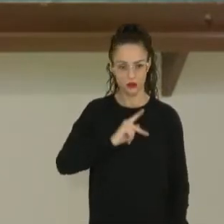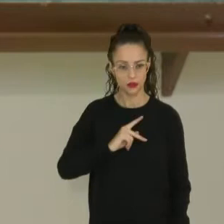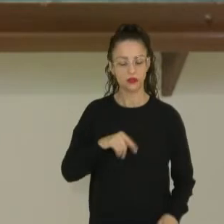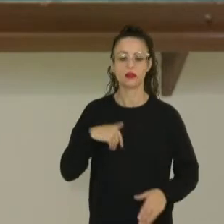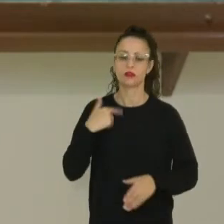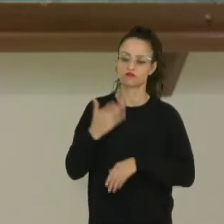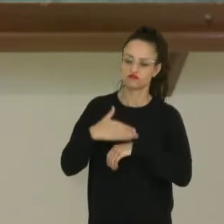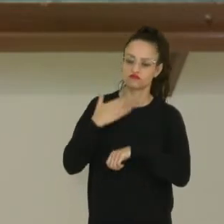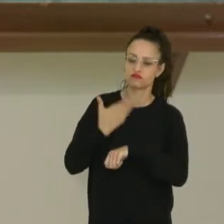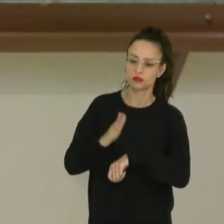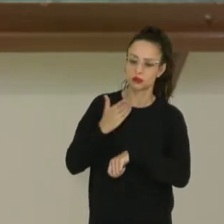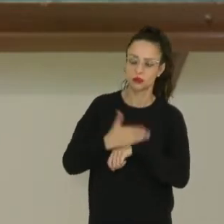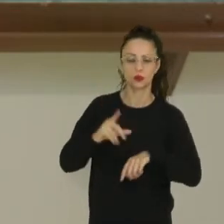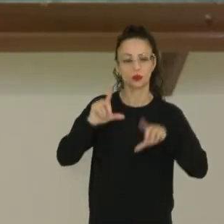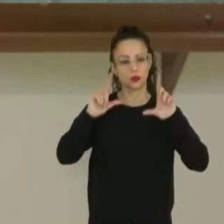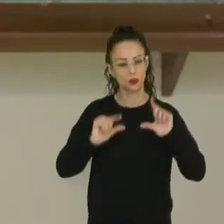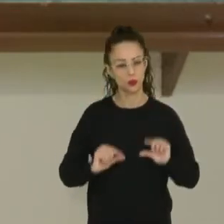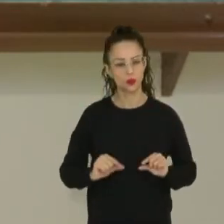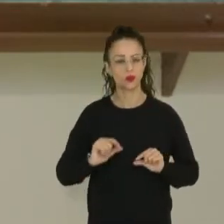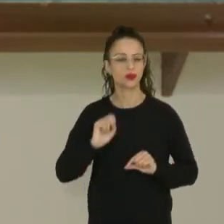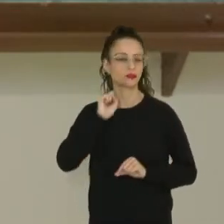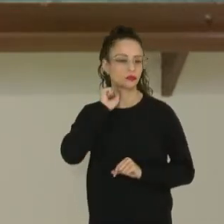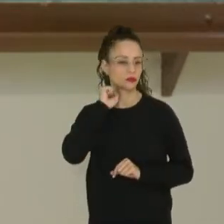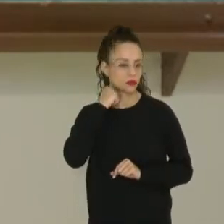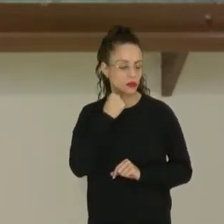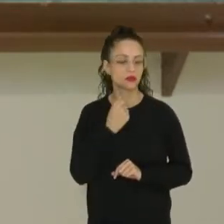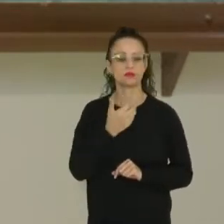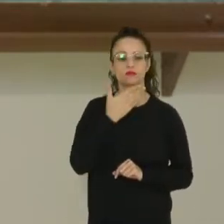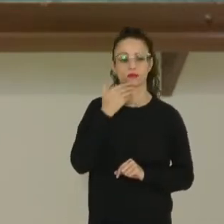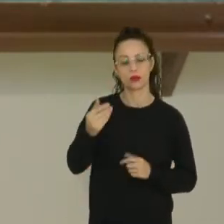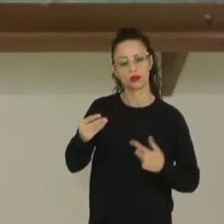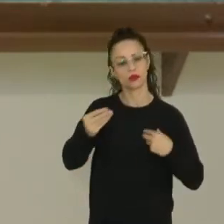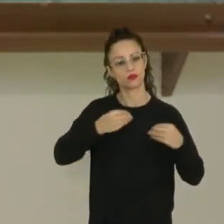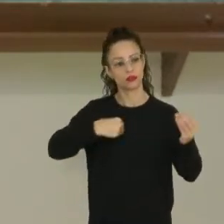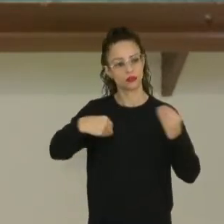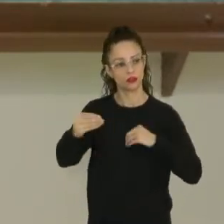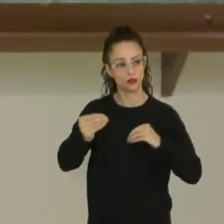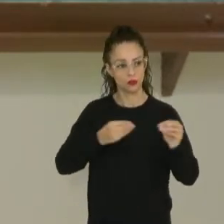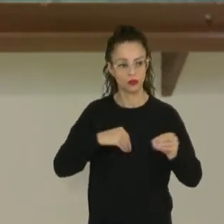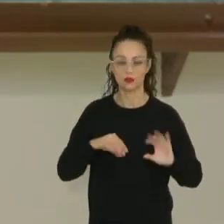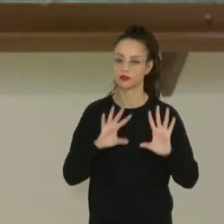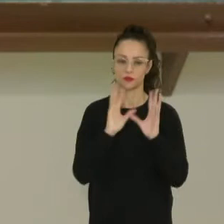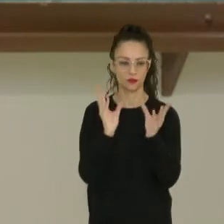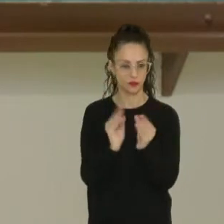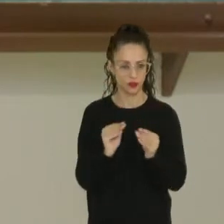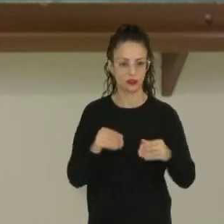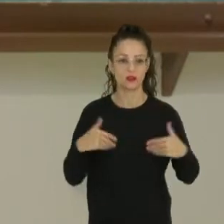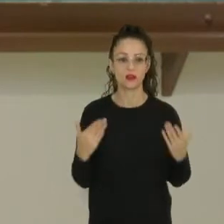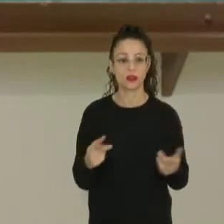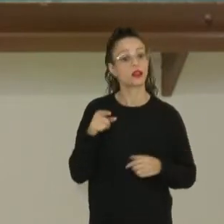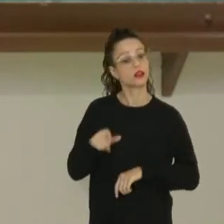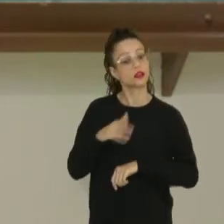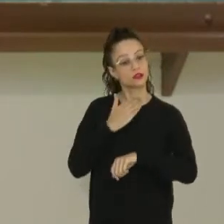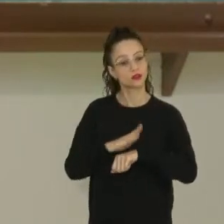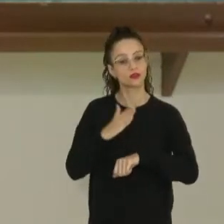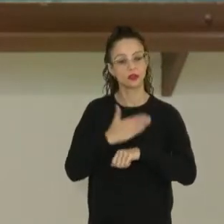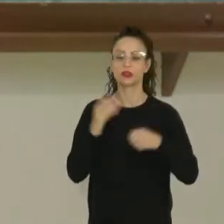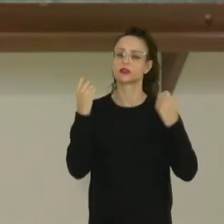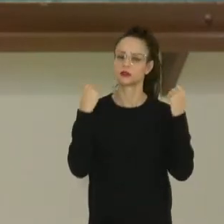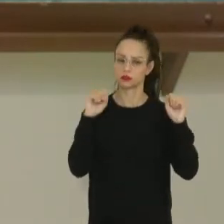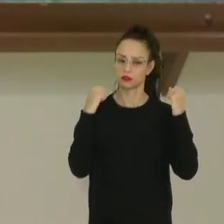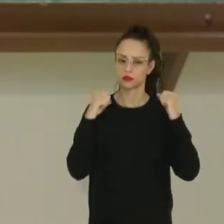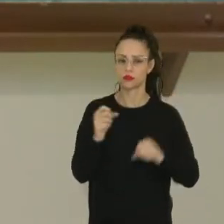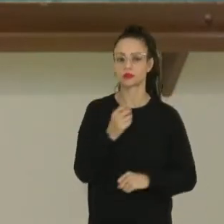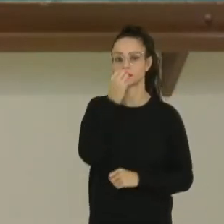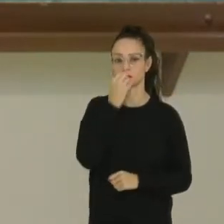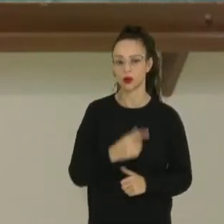da prática, aliviando tensões, melhorando a flexibilidade, enfim. É uma atividade física que ela vem